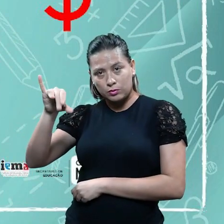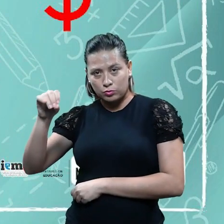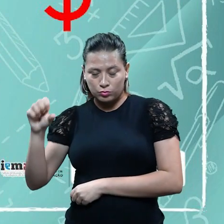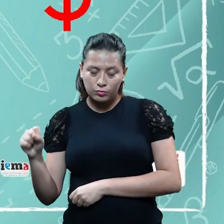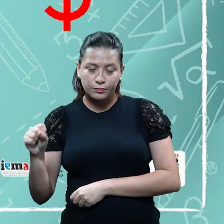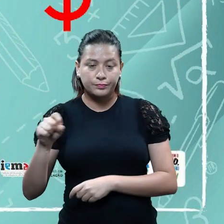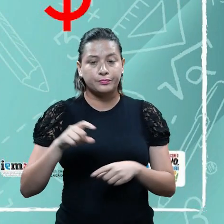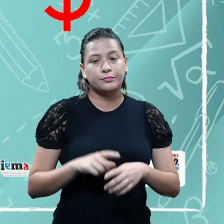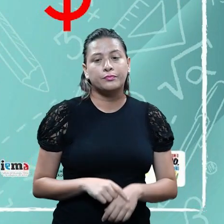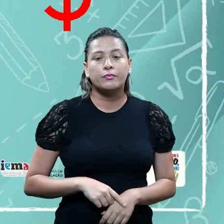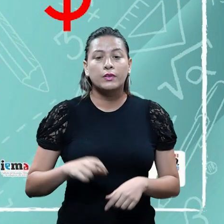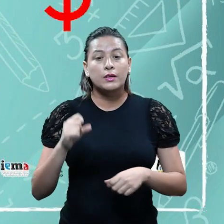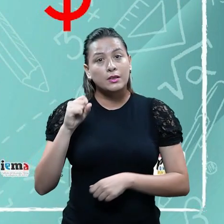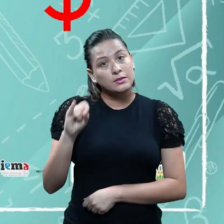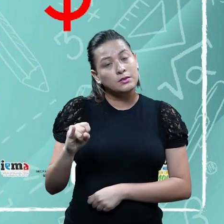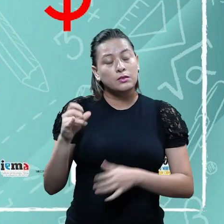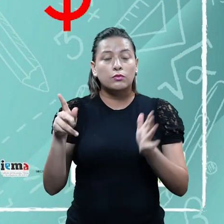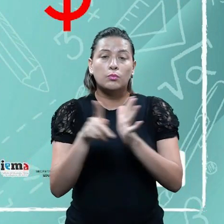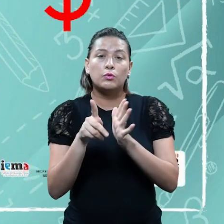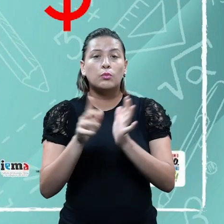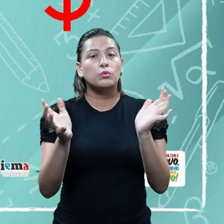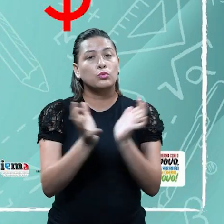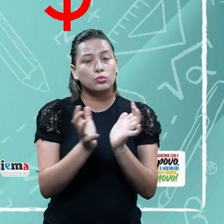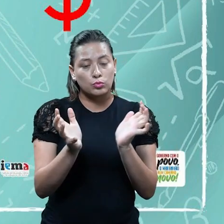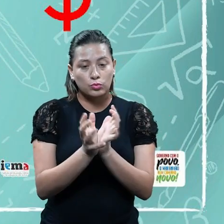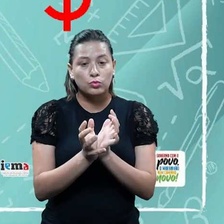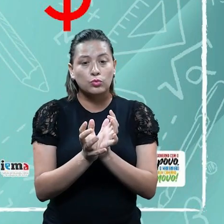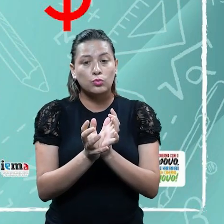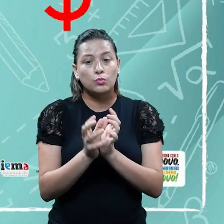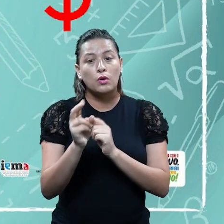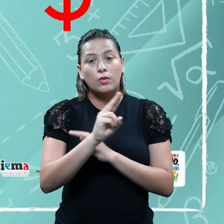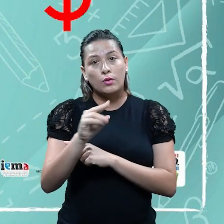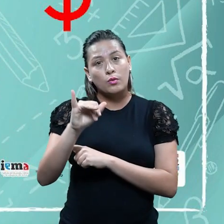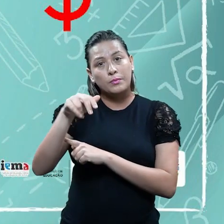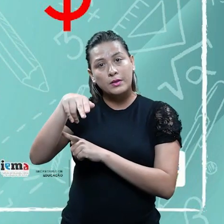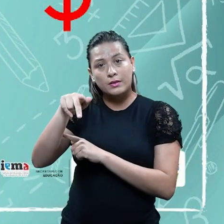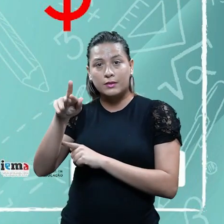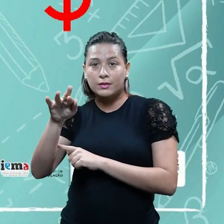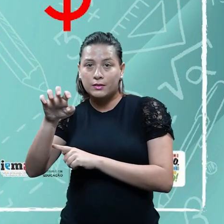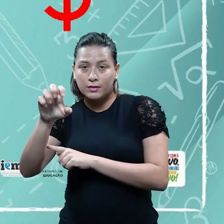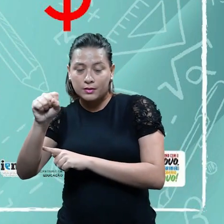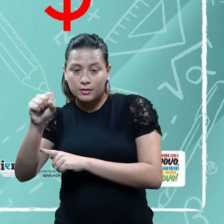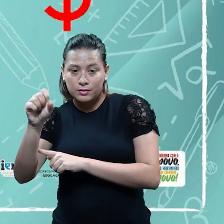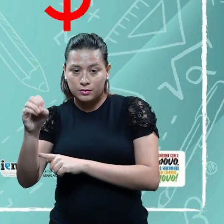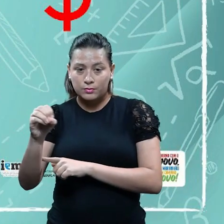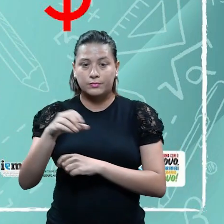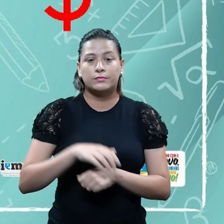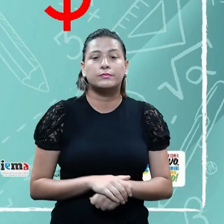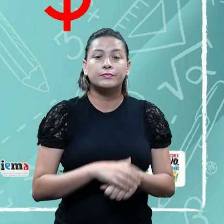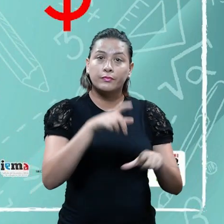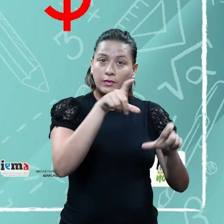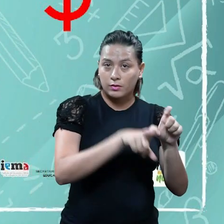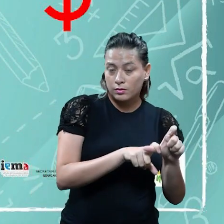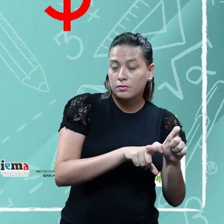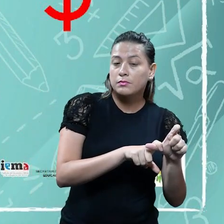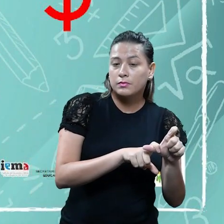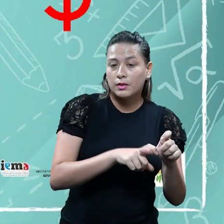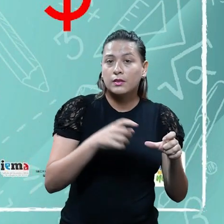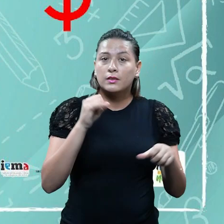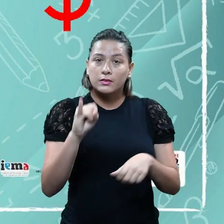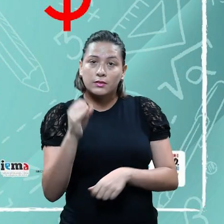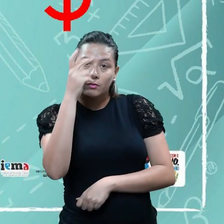se for de ato cooperado, é denominado ingresso. E despesa, se for de ato